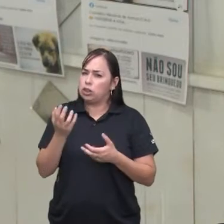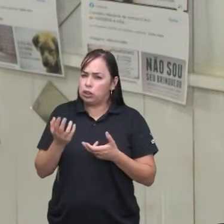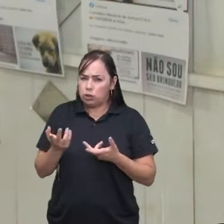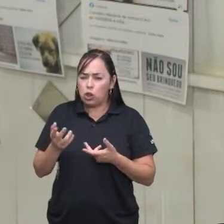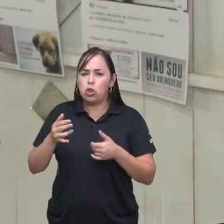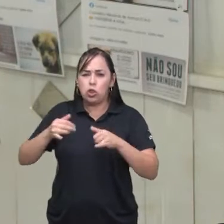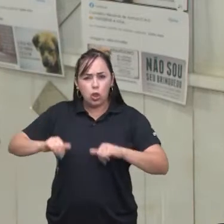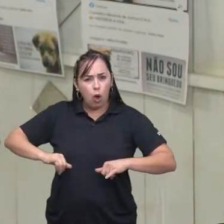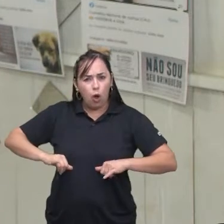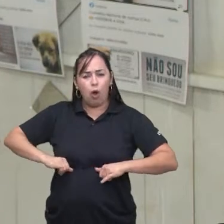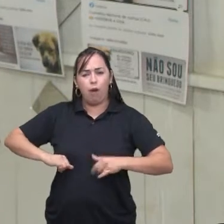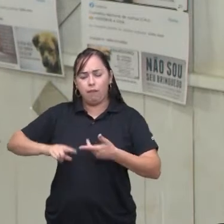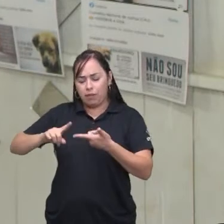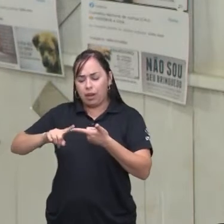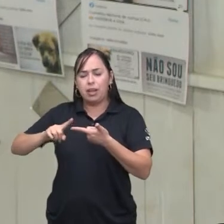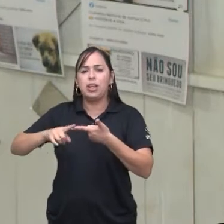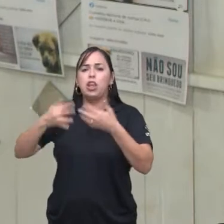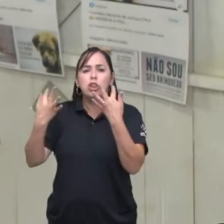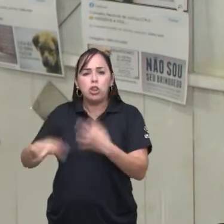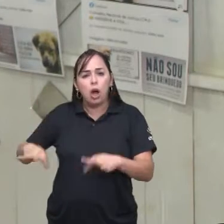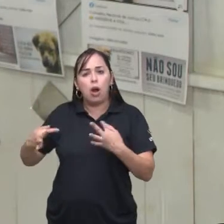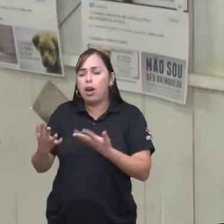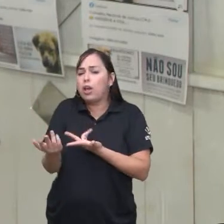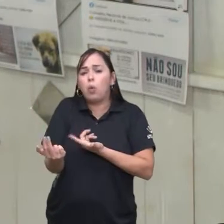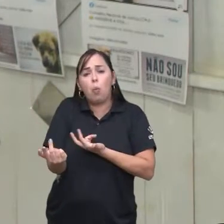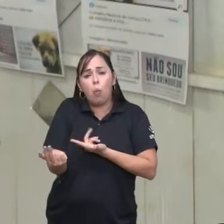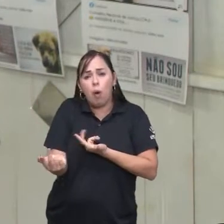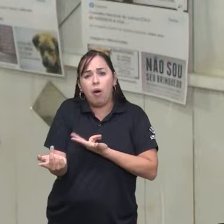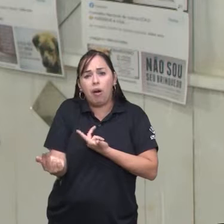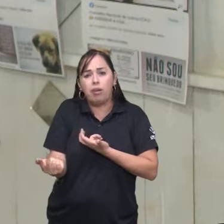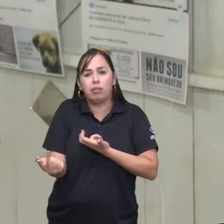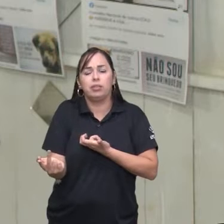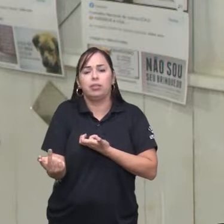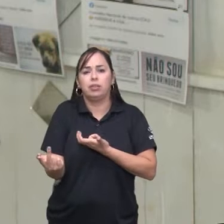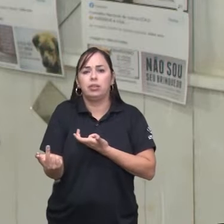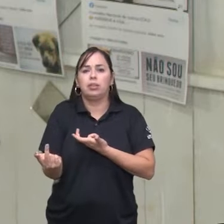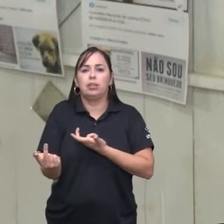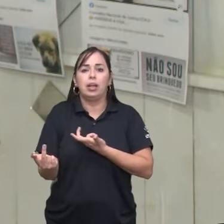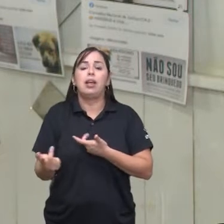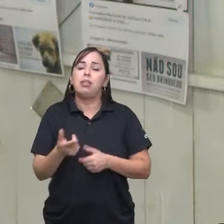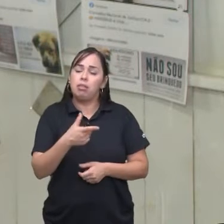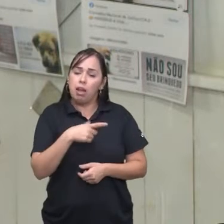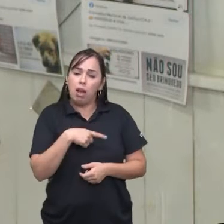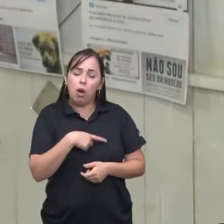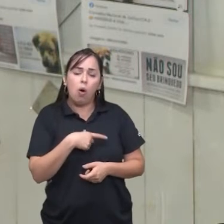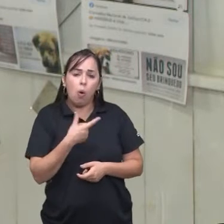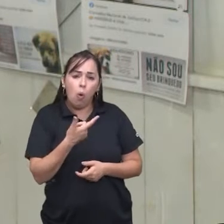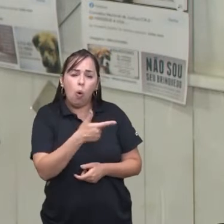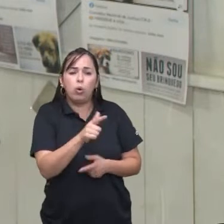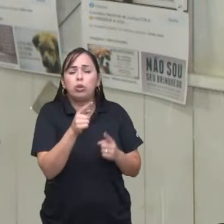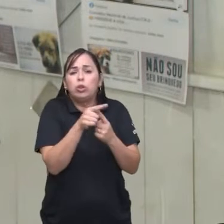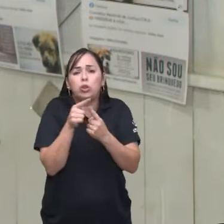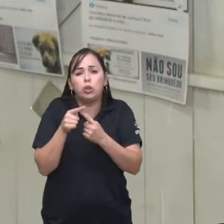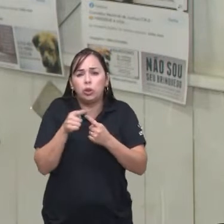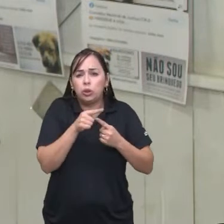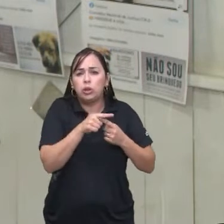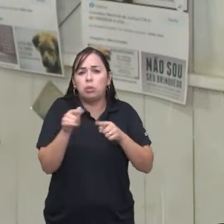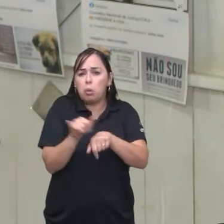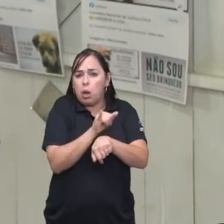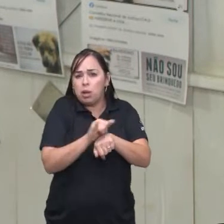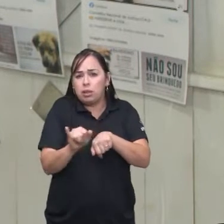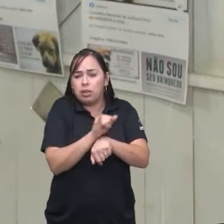dor também, como nós. Todo ser humano é passível de sentir dor. Existem